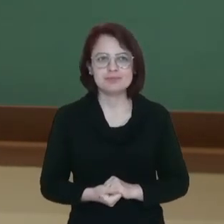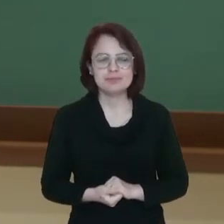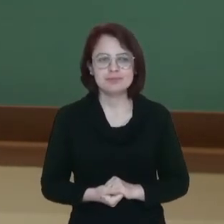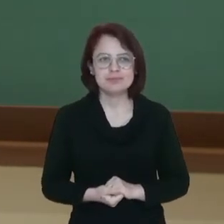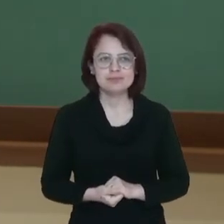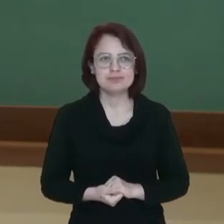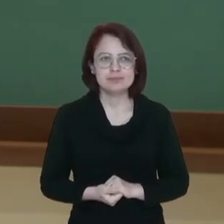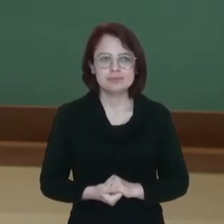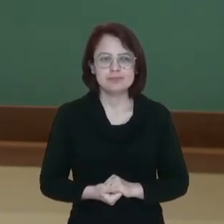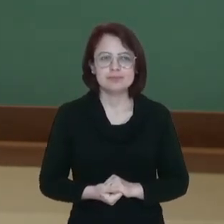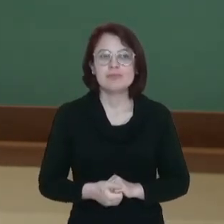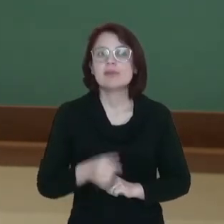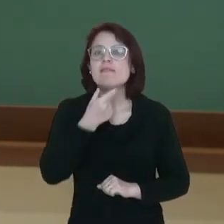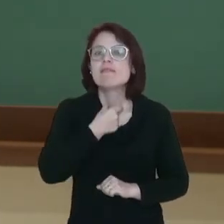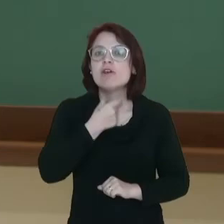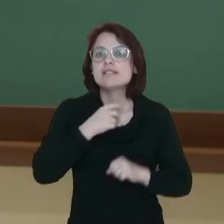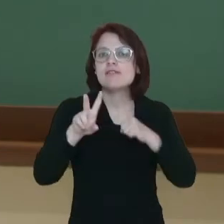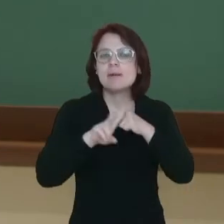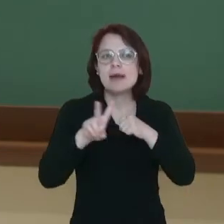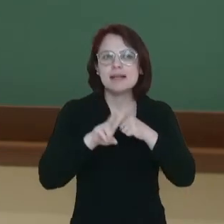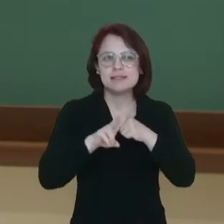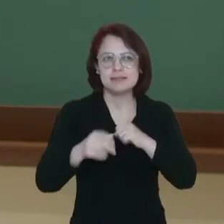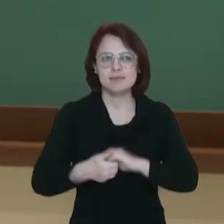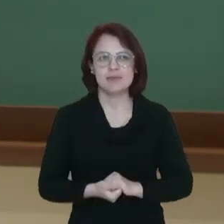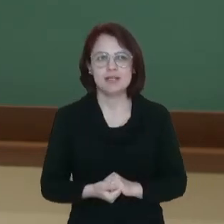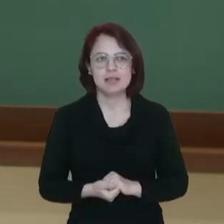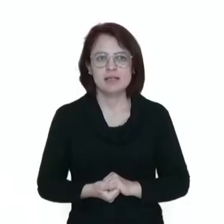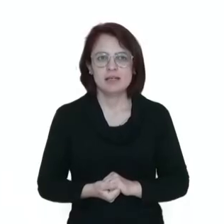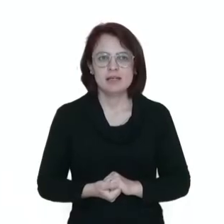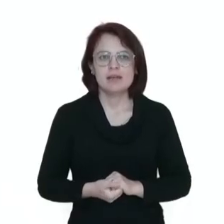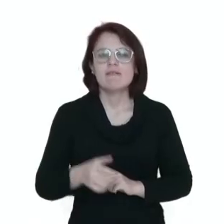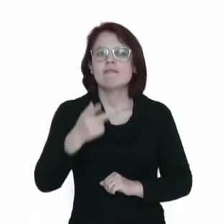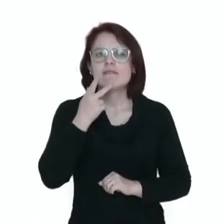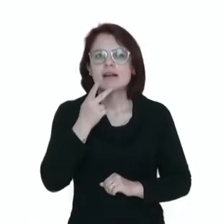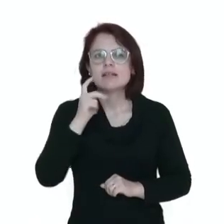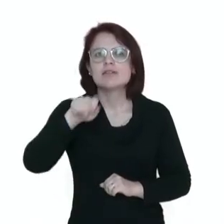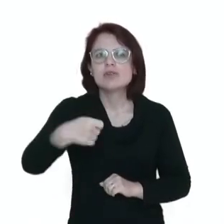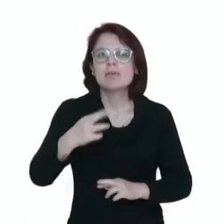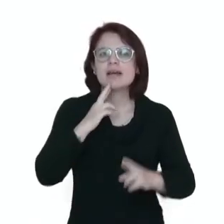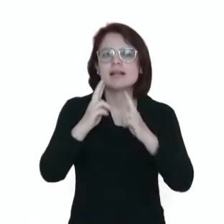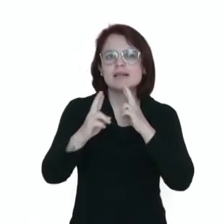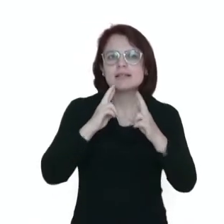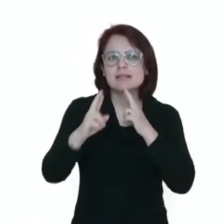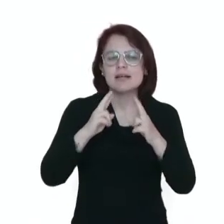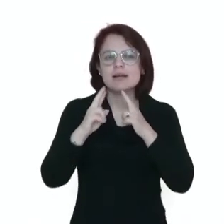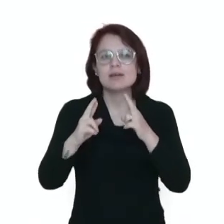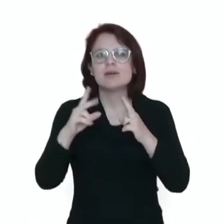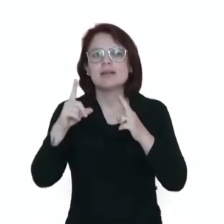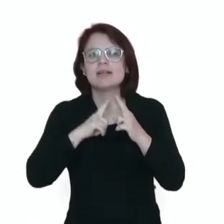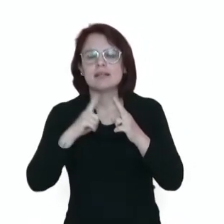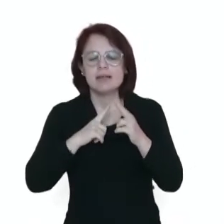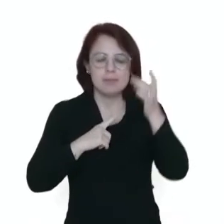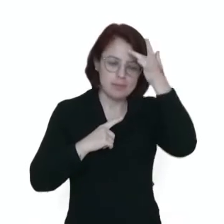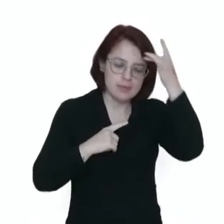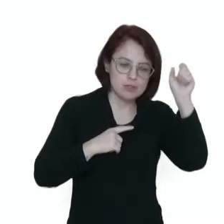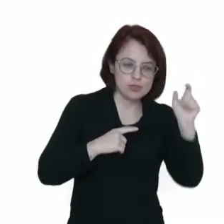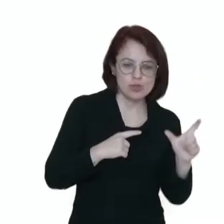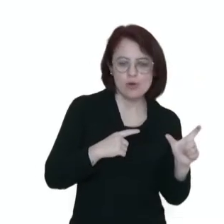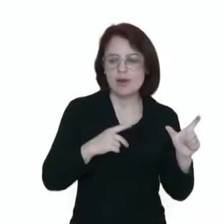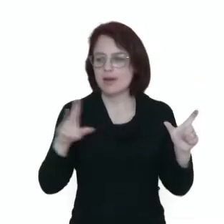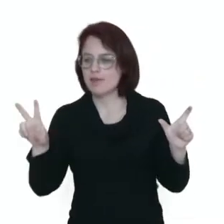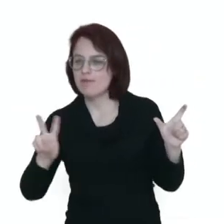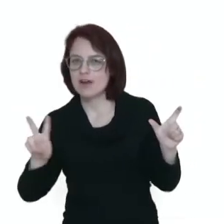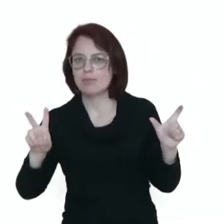Muito bem. Vozes verbais. Então, as vozes dizem respeito em relação ao que se estabelece entre o sujeito e o verbo ao qual